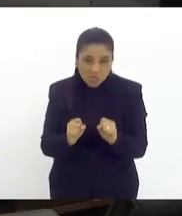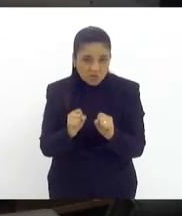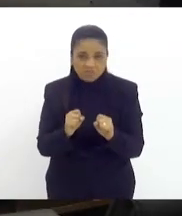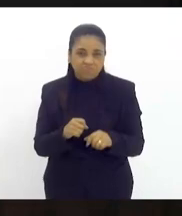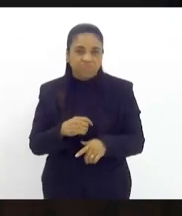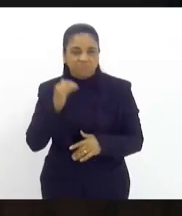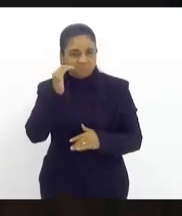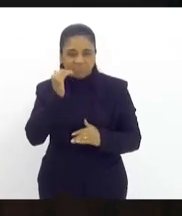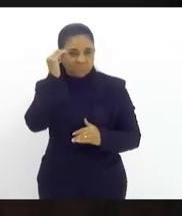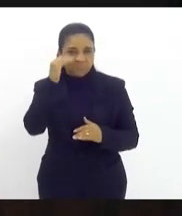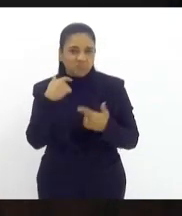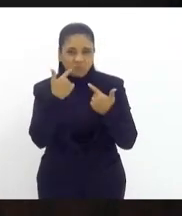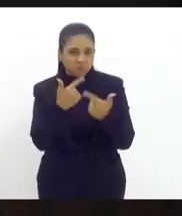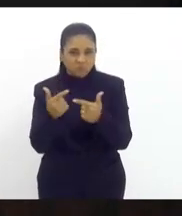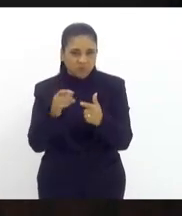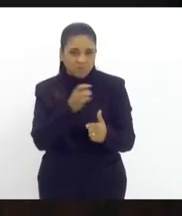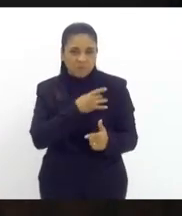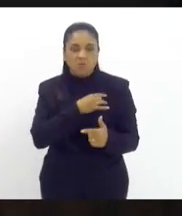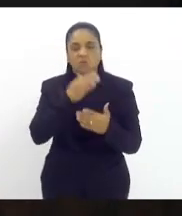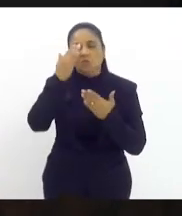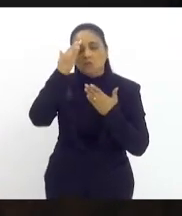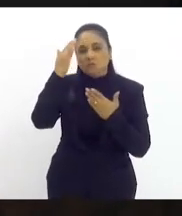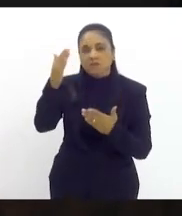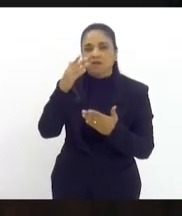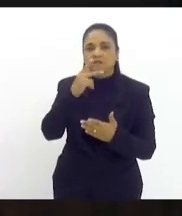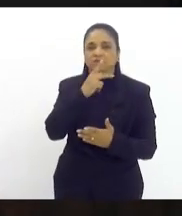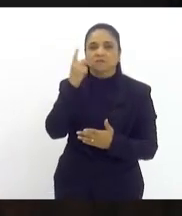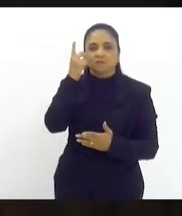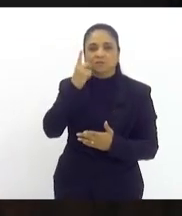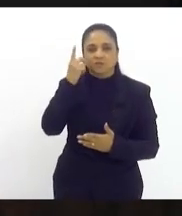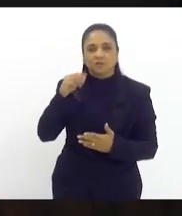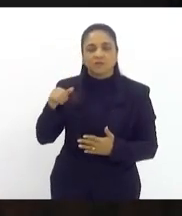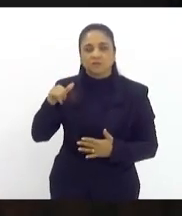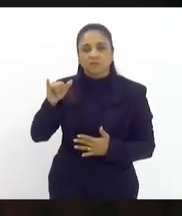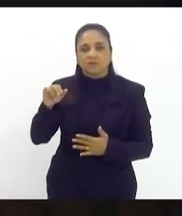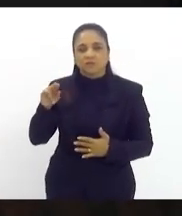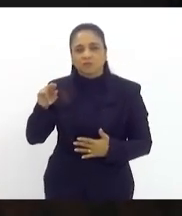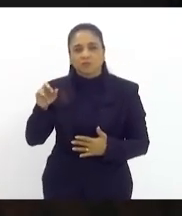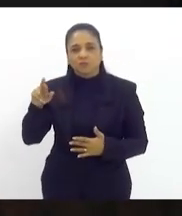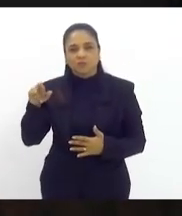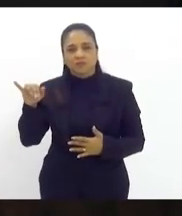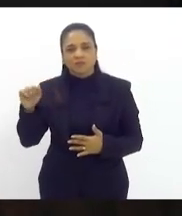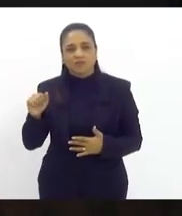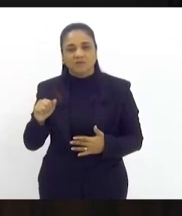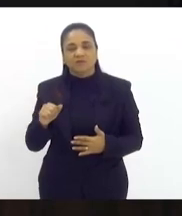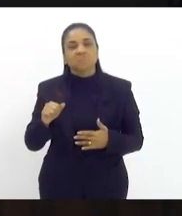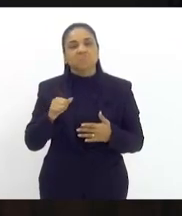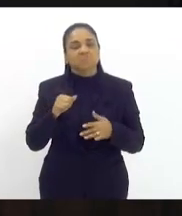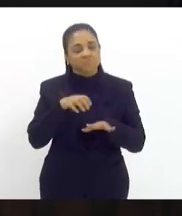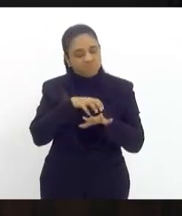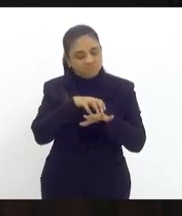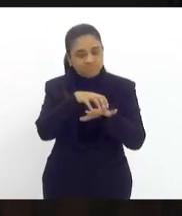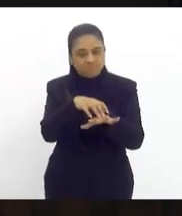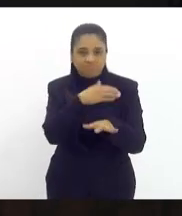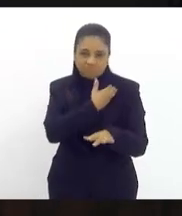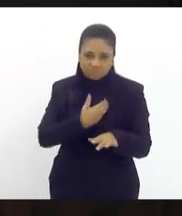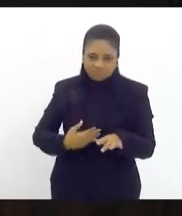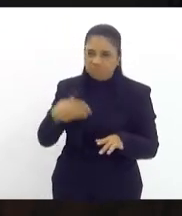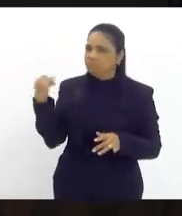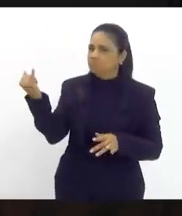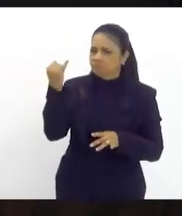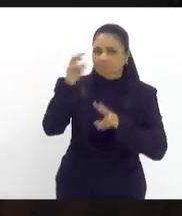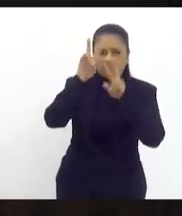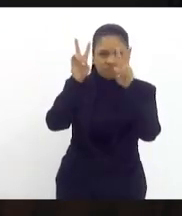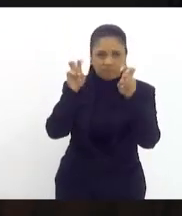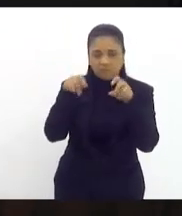muito obrigada deputado Yuri muito importante quando você está trazendo a questão do transporte público aqui no Rio de Janeiro